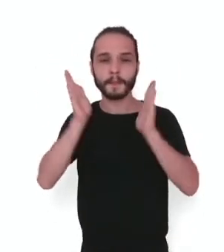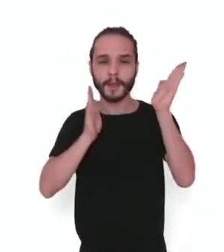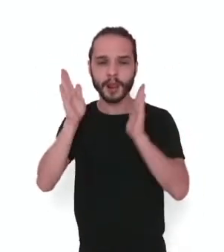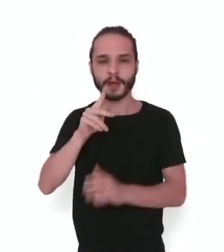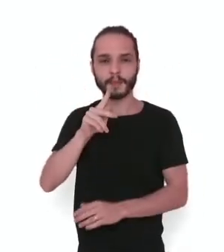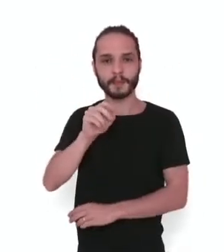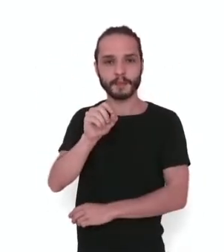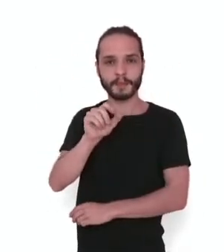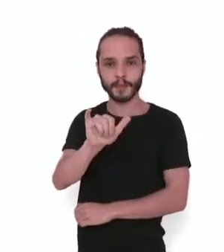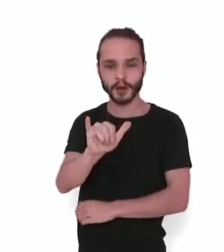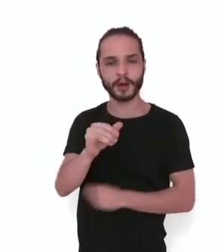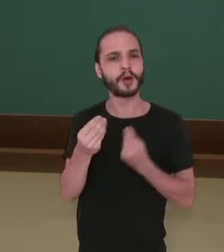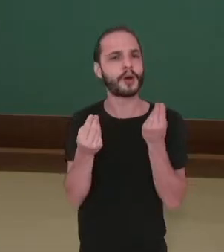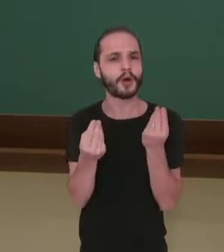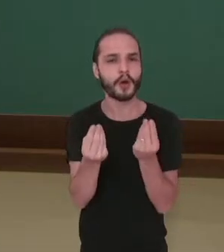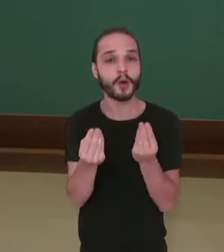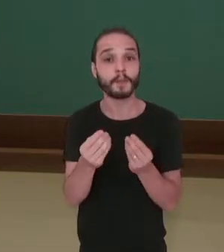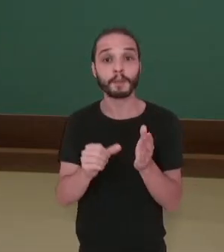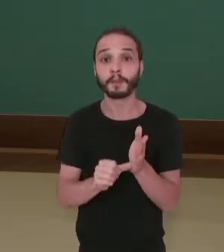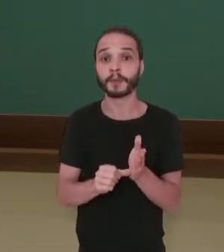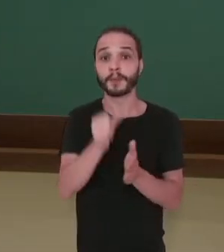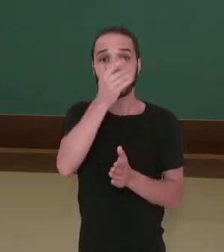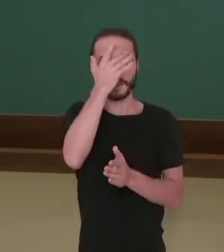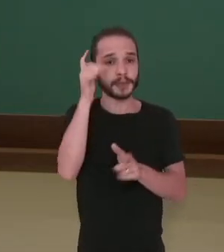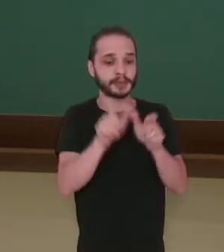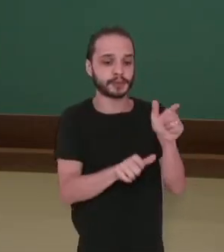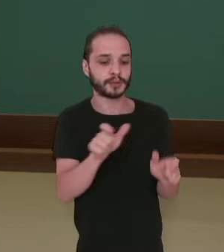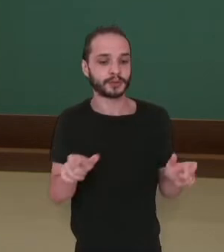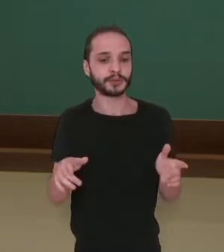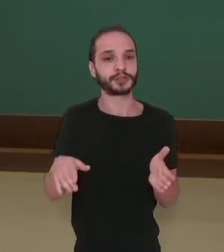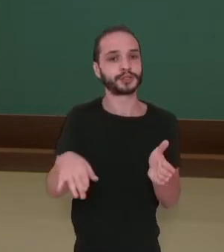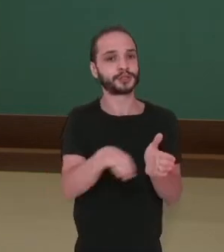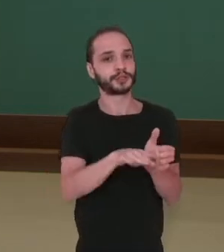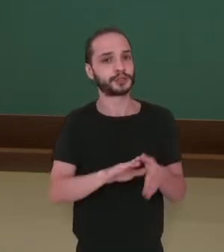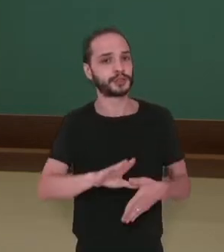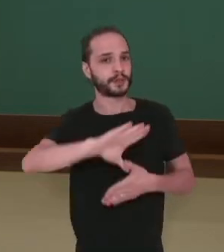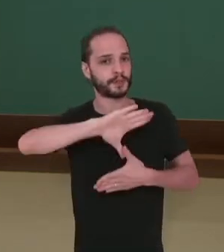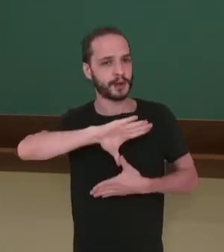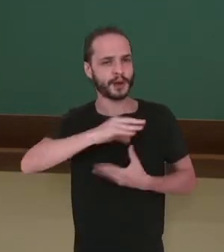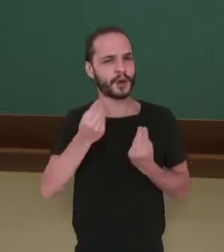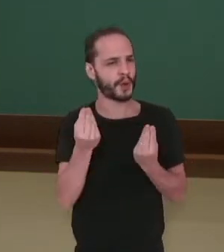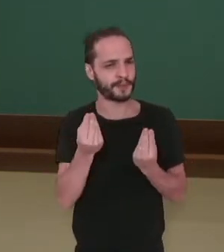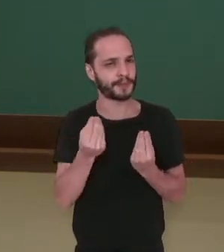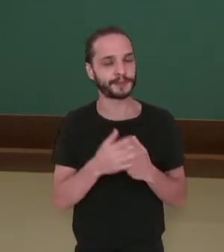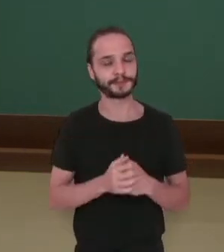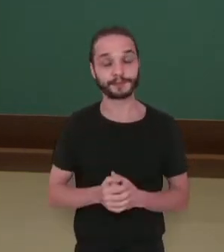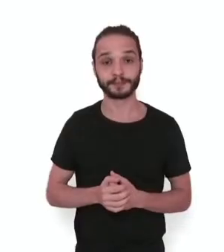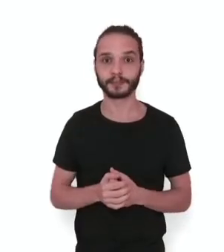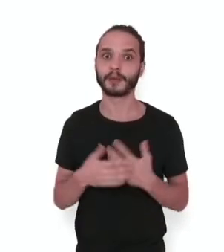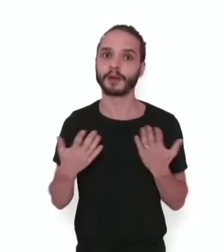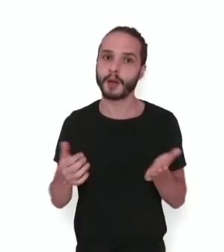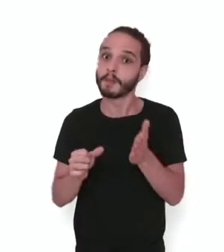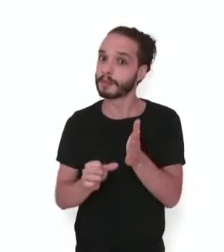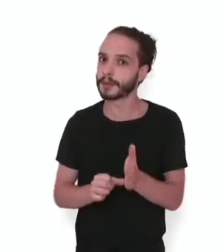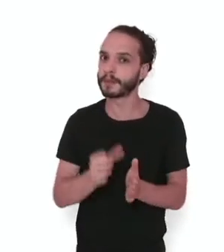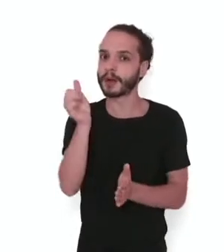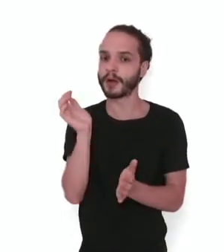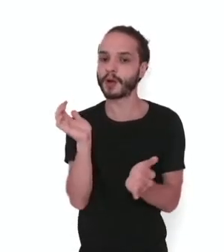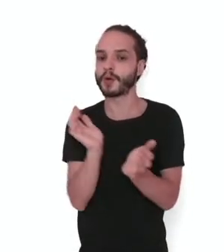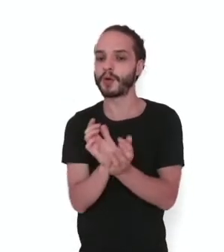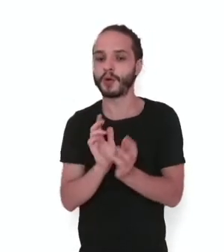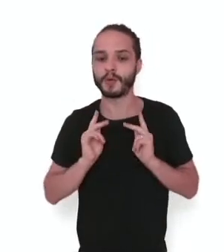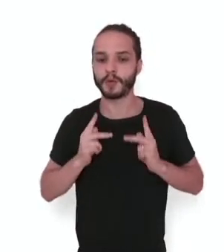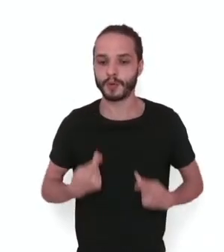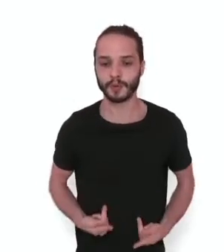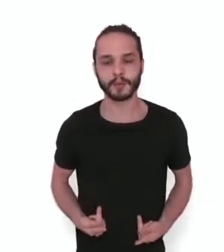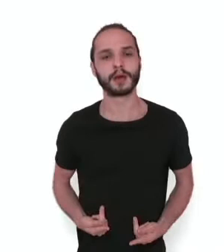malaio-polinésia, como os primeiros habitantes chegaram à América? Os primeiros grupos humanos chegaram à América